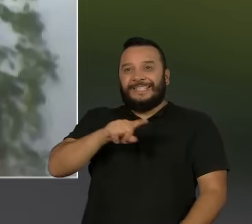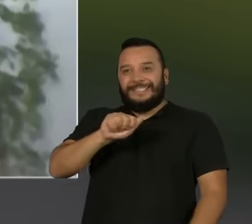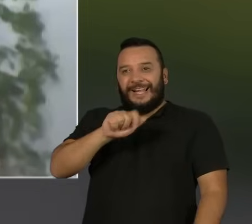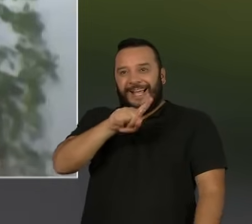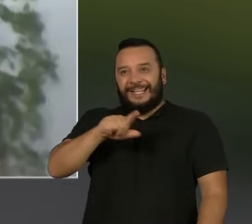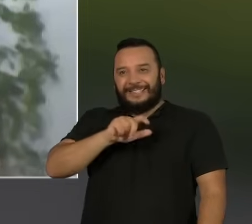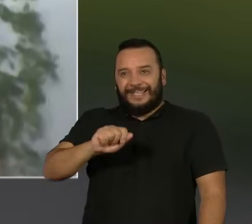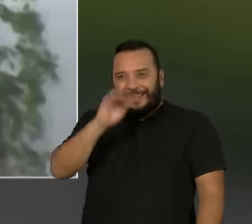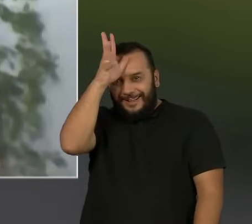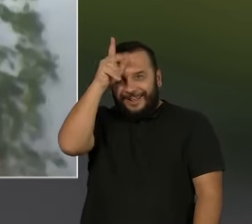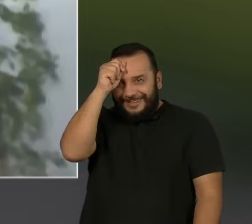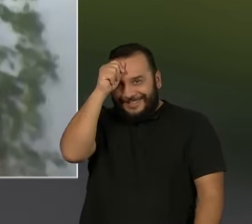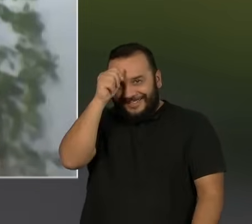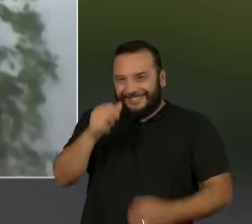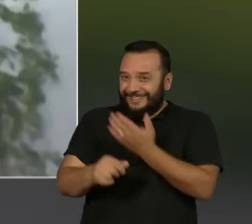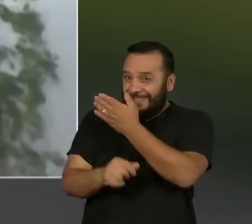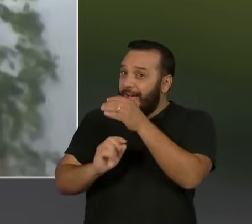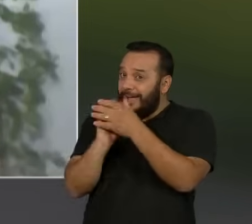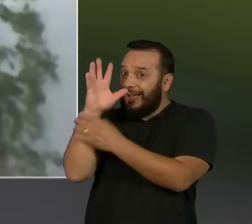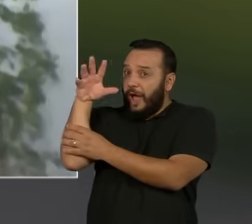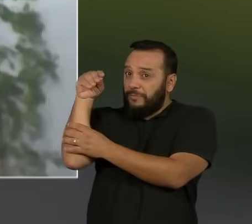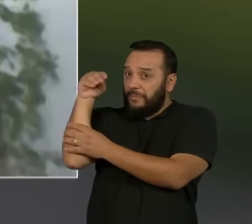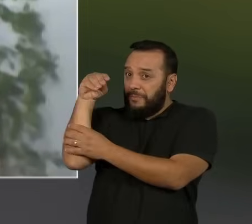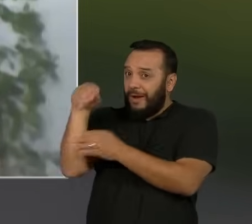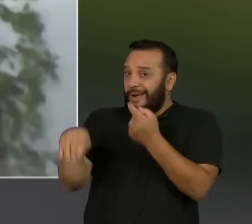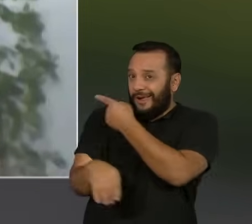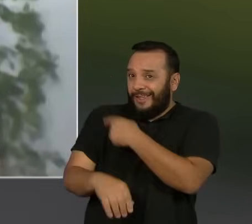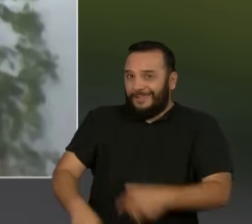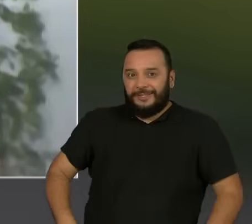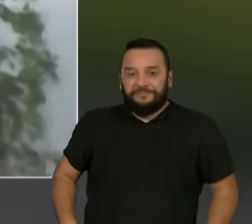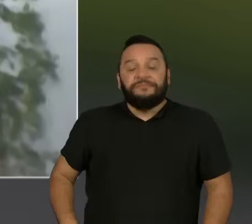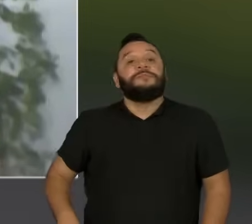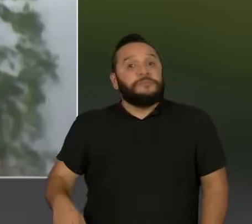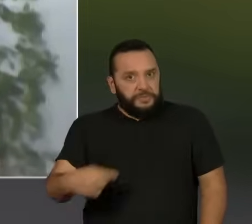gente teve que, por exemplo, de barco,